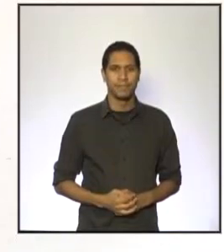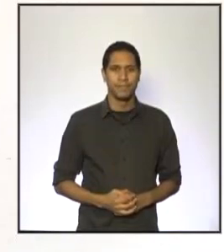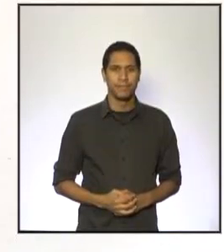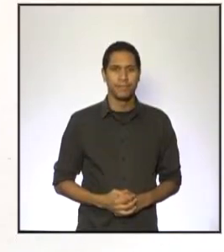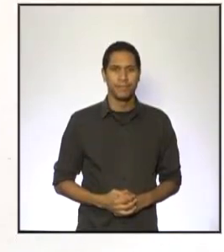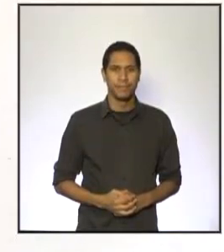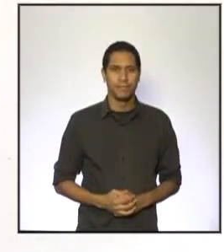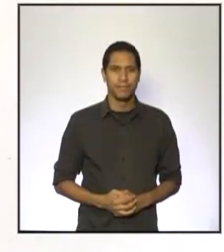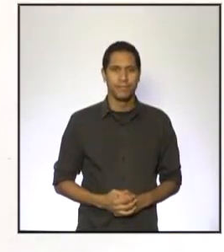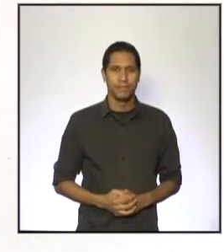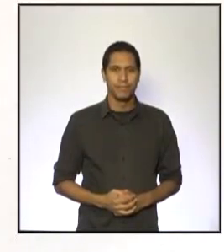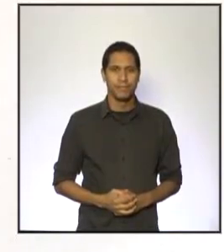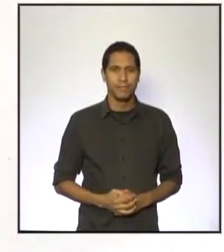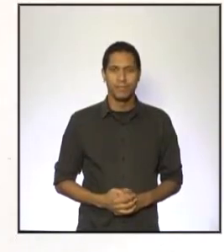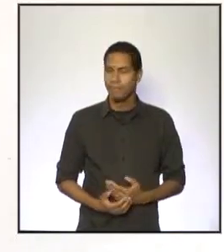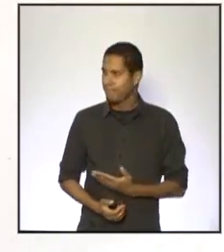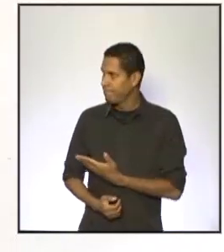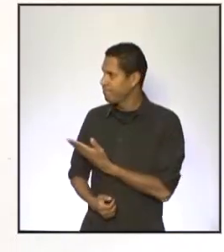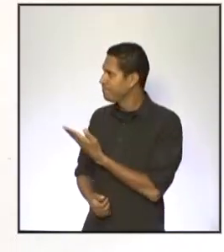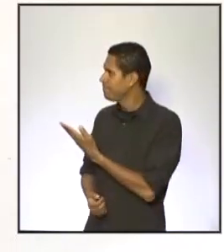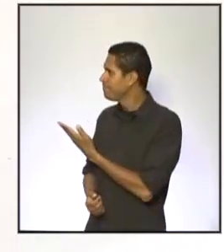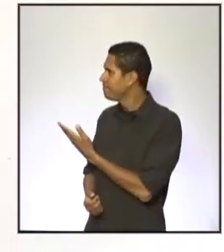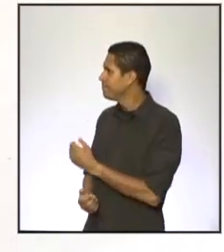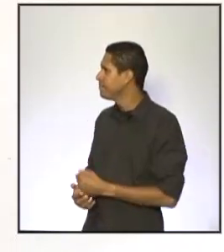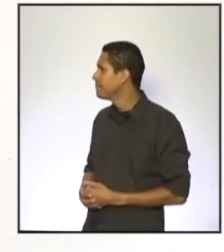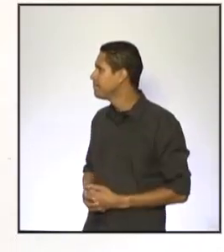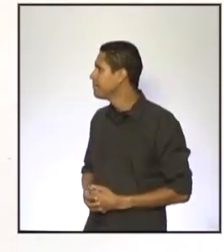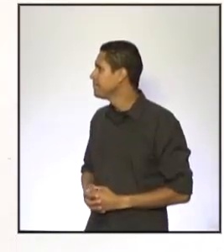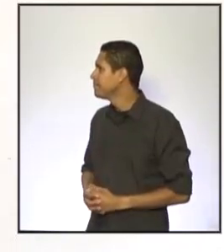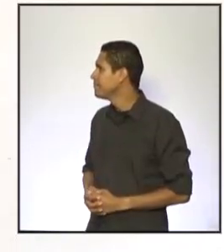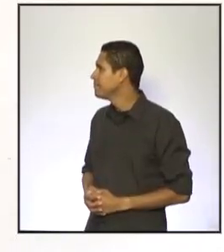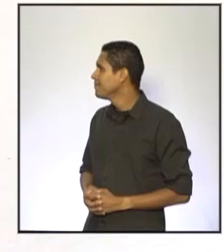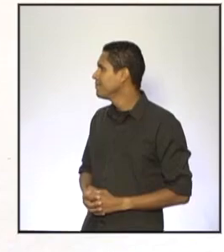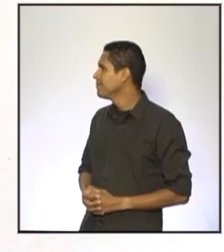Para reproduzir, então, essa mão.